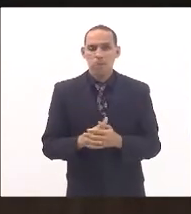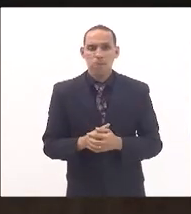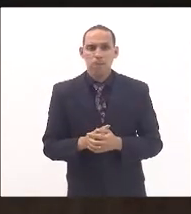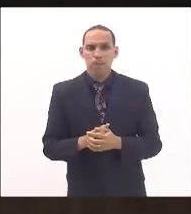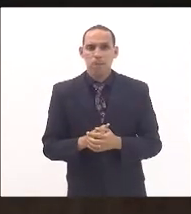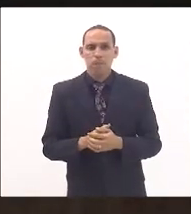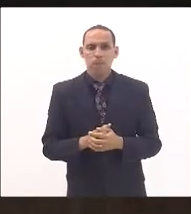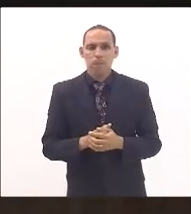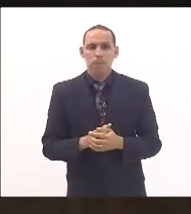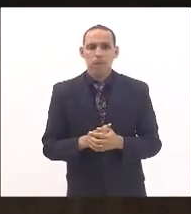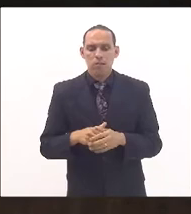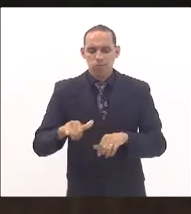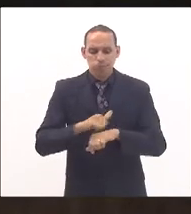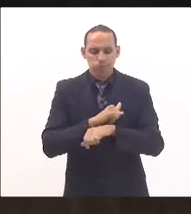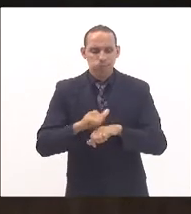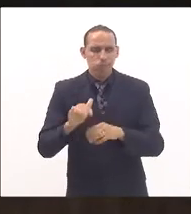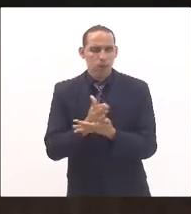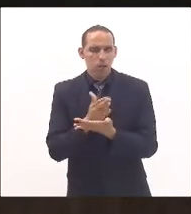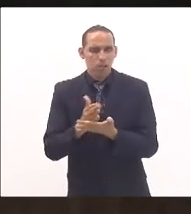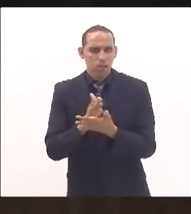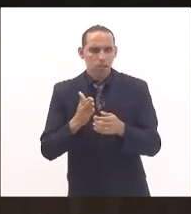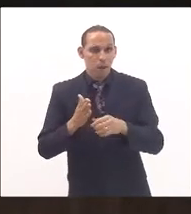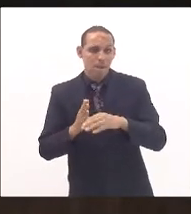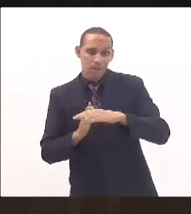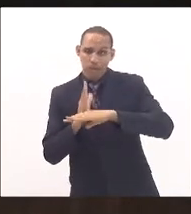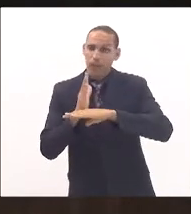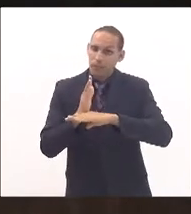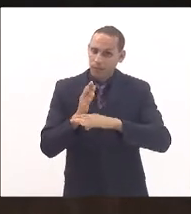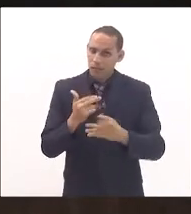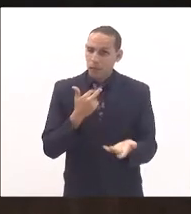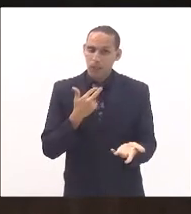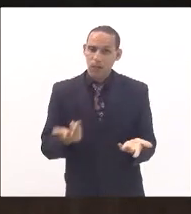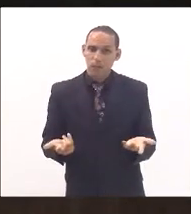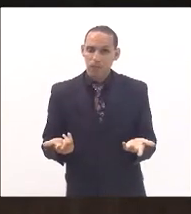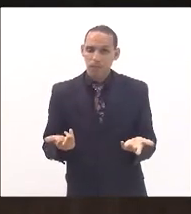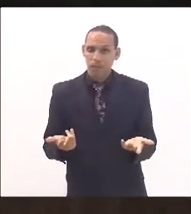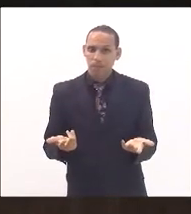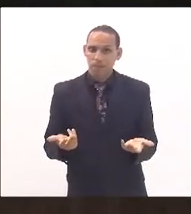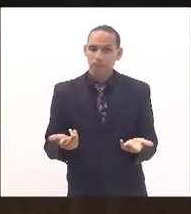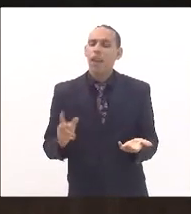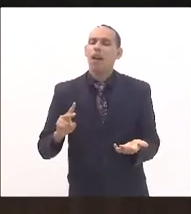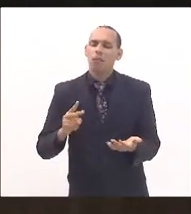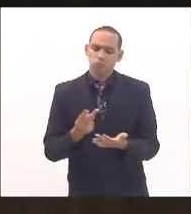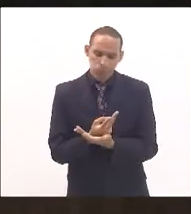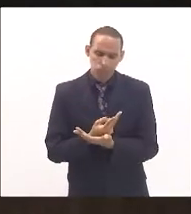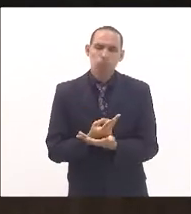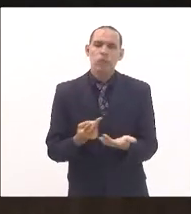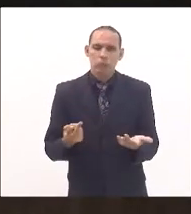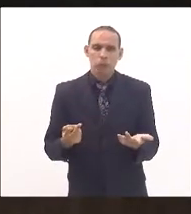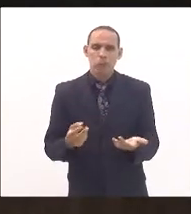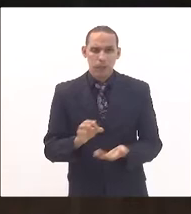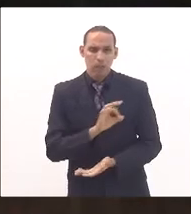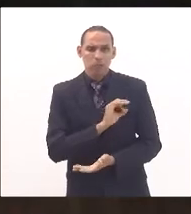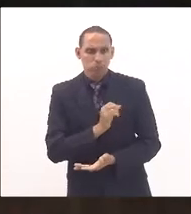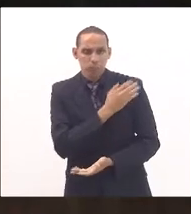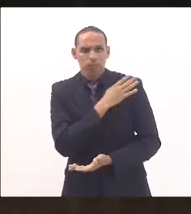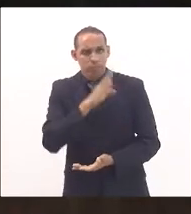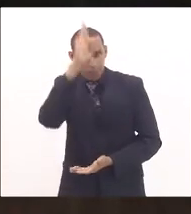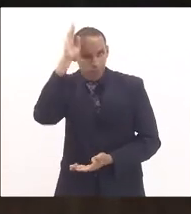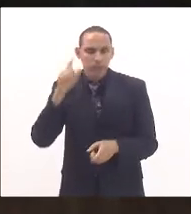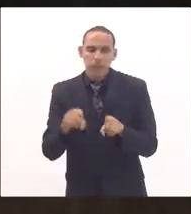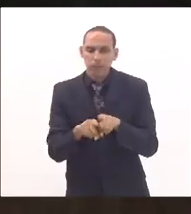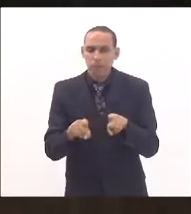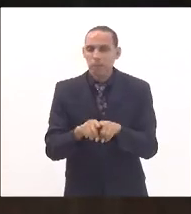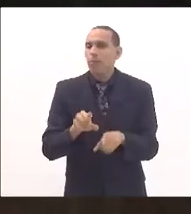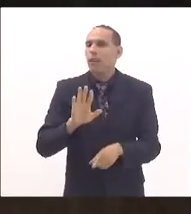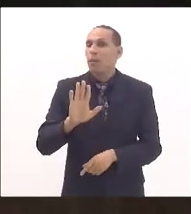determinadas estratégias para a superação do teto constitucional. De fato, aconteceu em relação aos policiais militares e aos bombeiros militares. Mas,